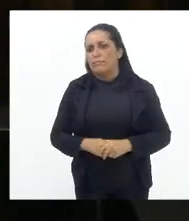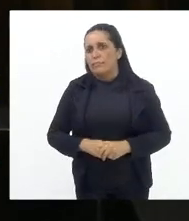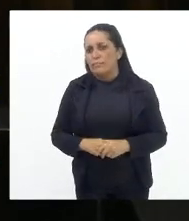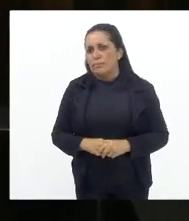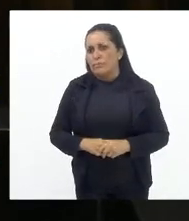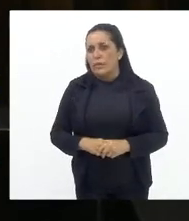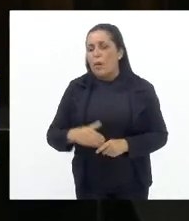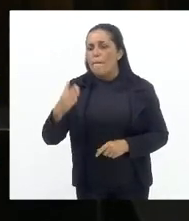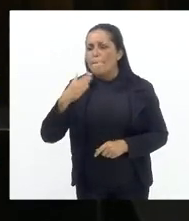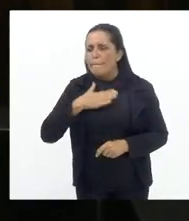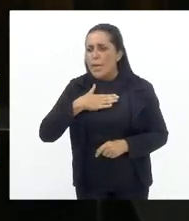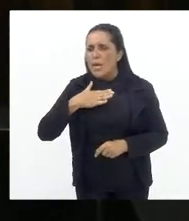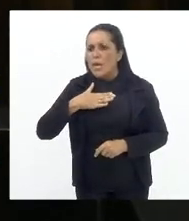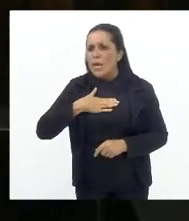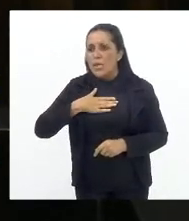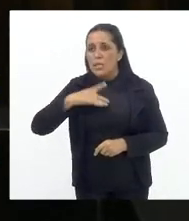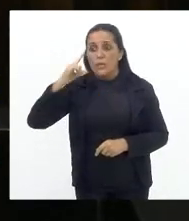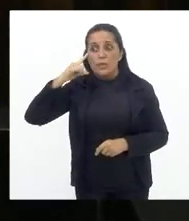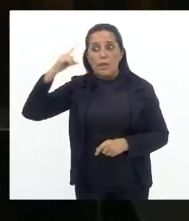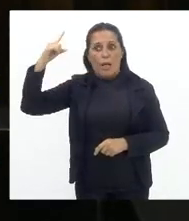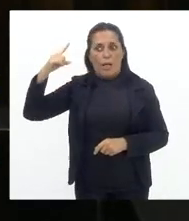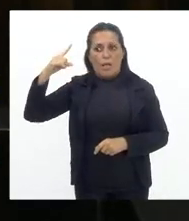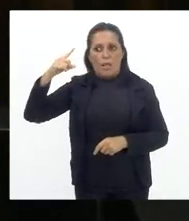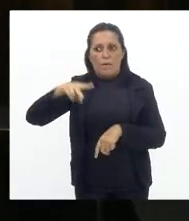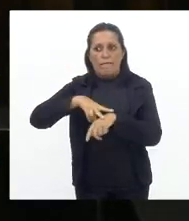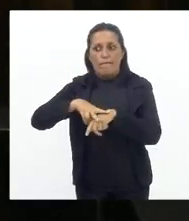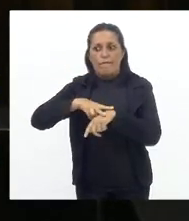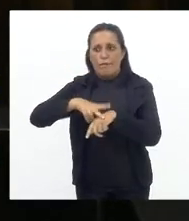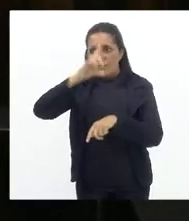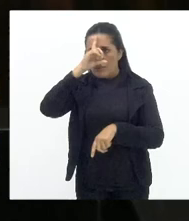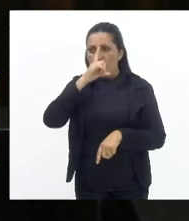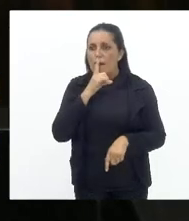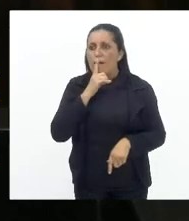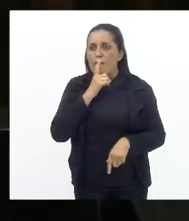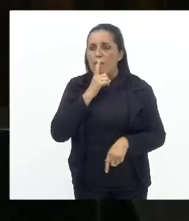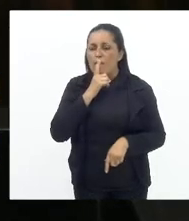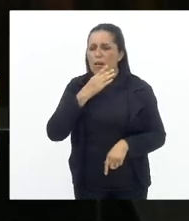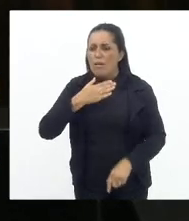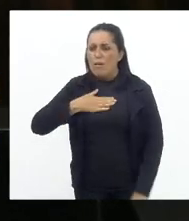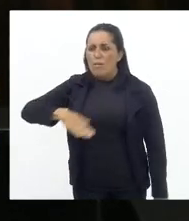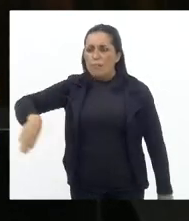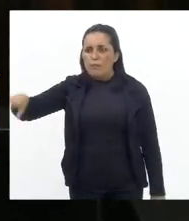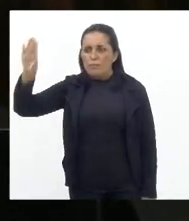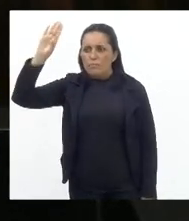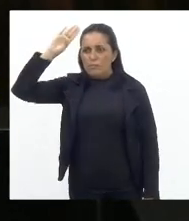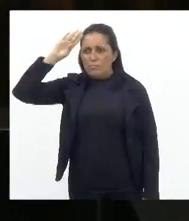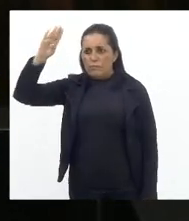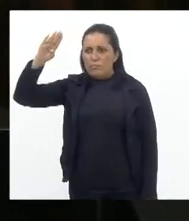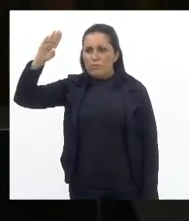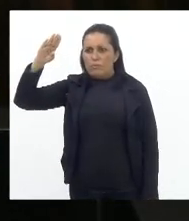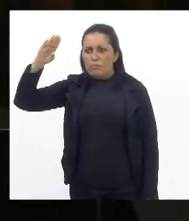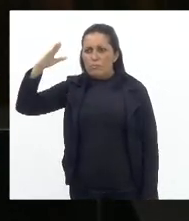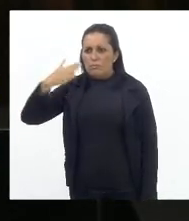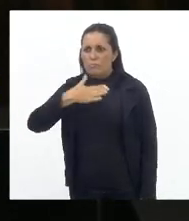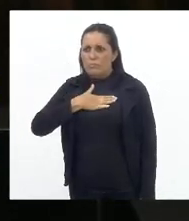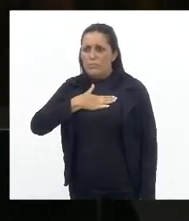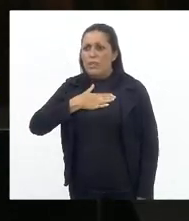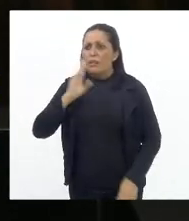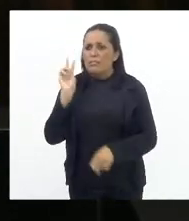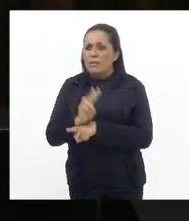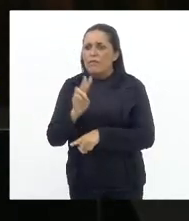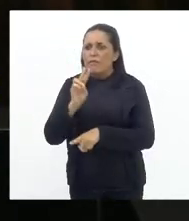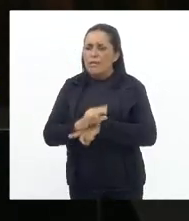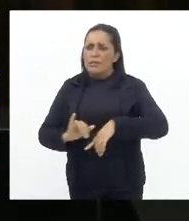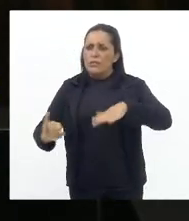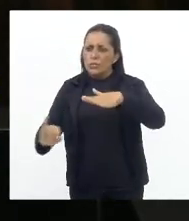é um dos meus ideais verde-amarelos de patriotismo de defesa das instituições